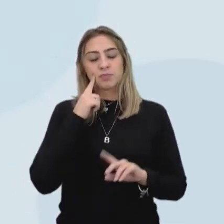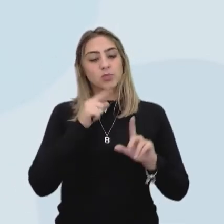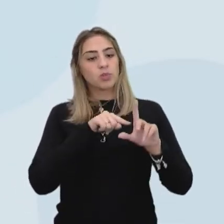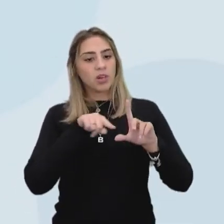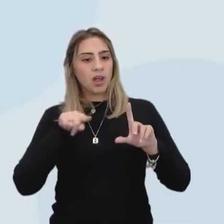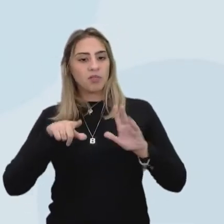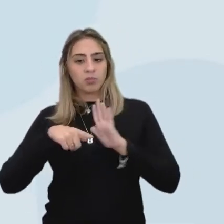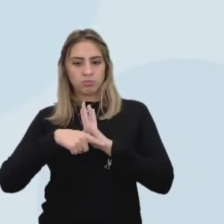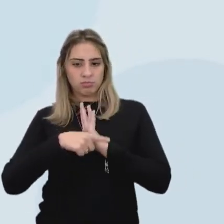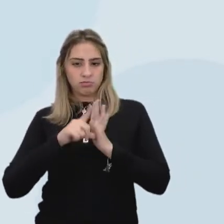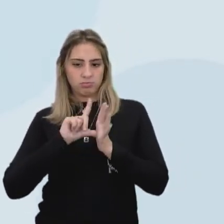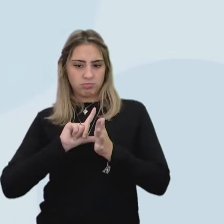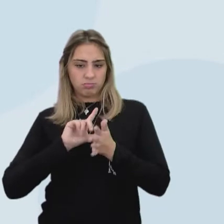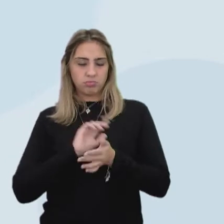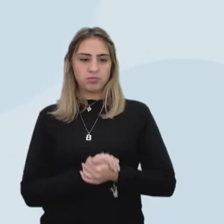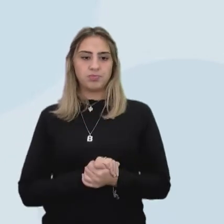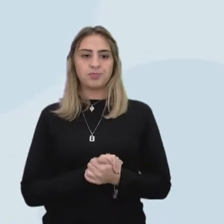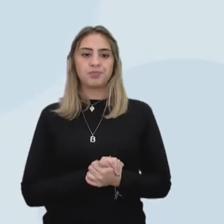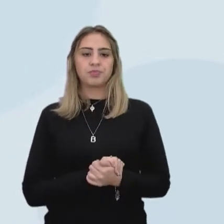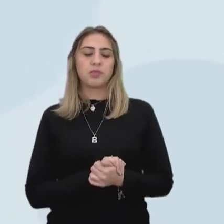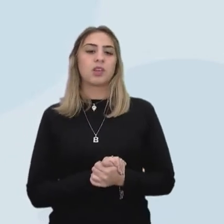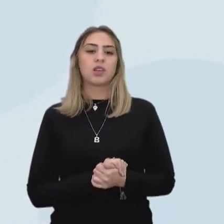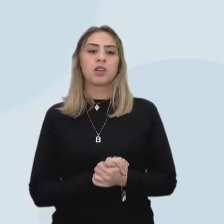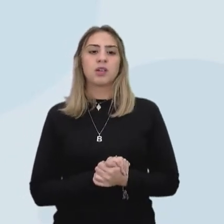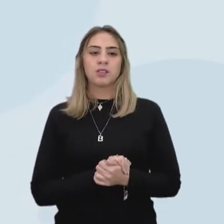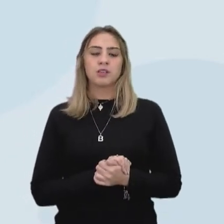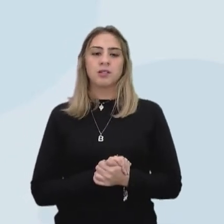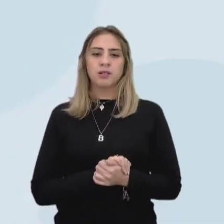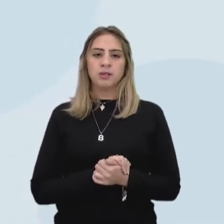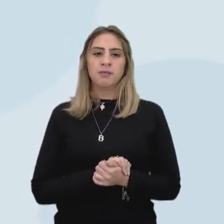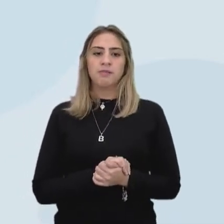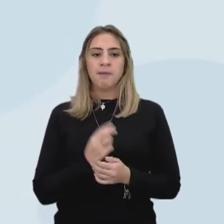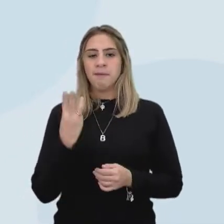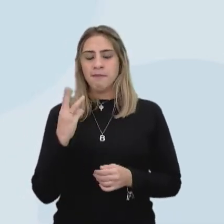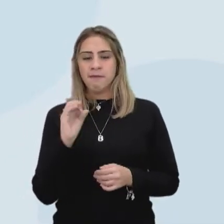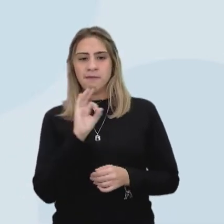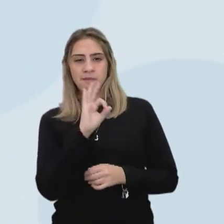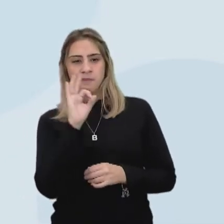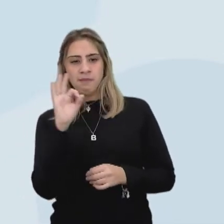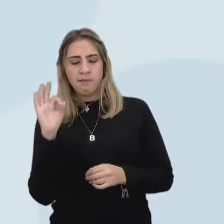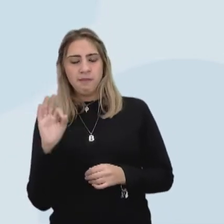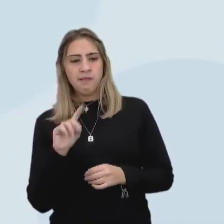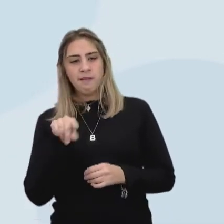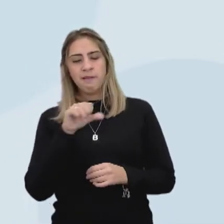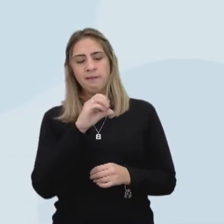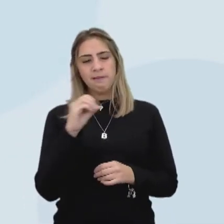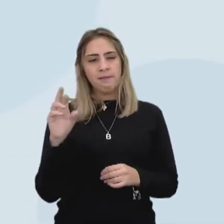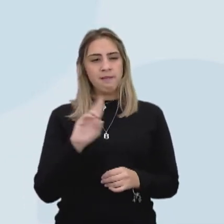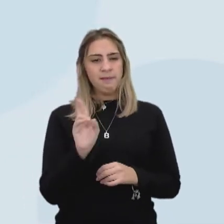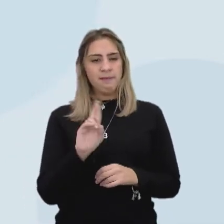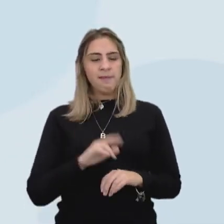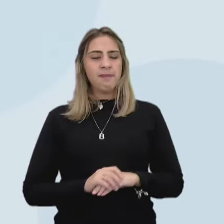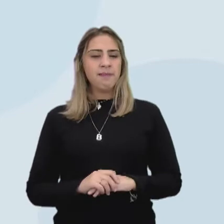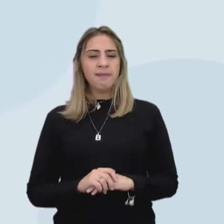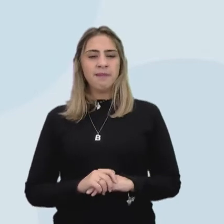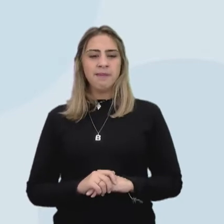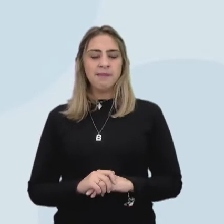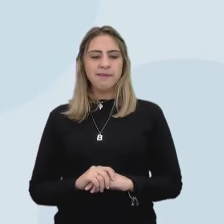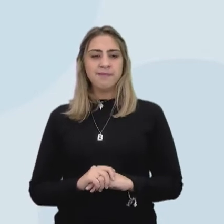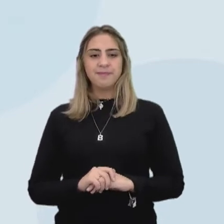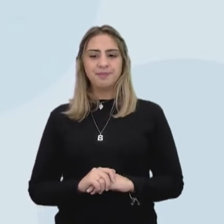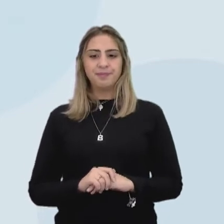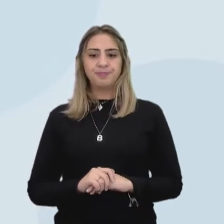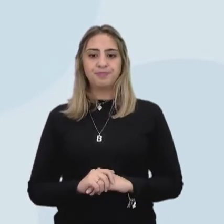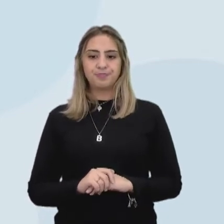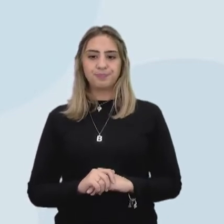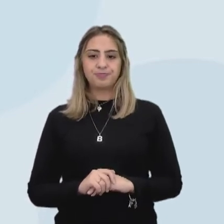anterior. Então vamos lá, ó, sem instrução, tem lá 30 moedinhas, vão ser R$ 900. Ensino fundamental